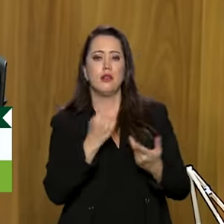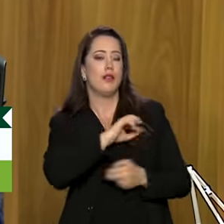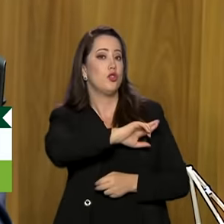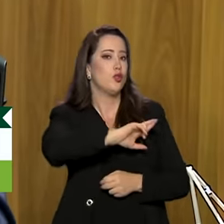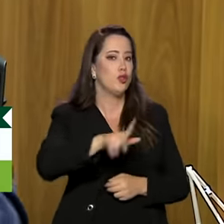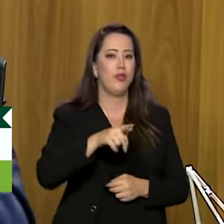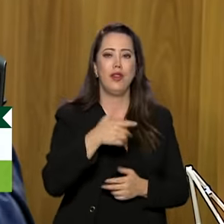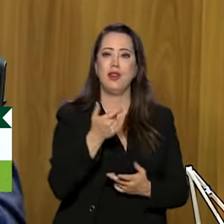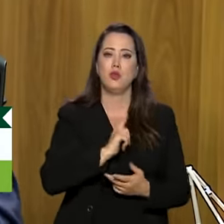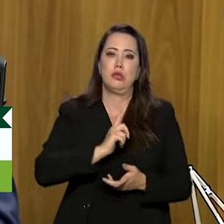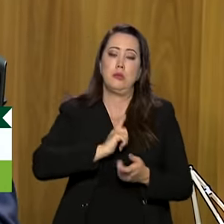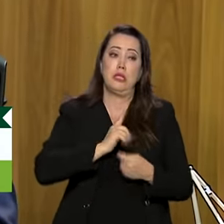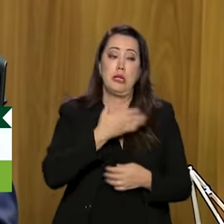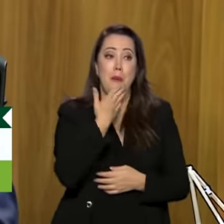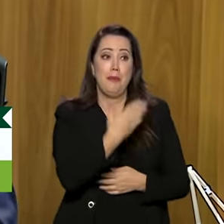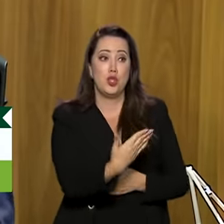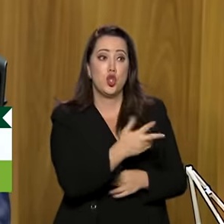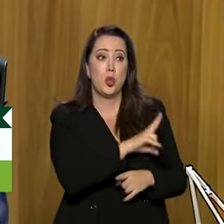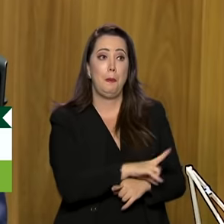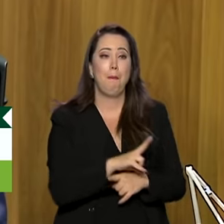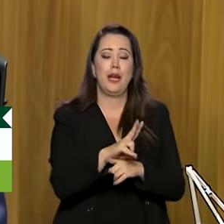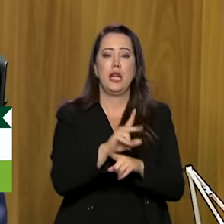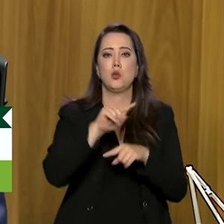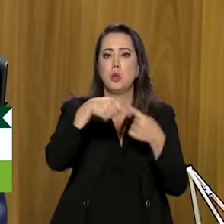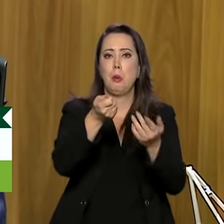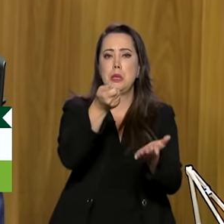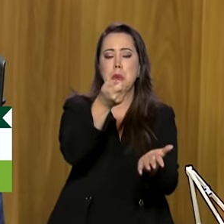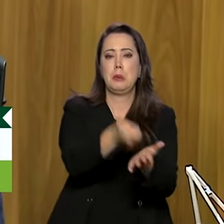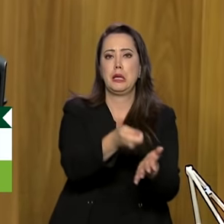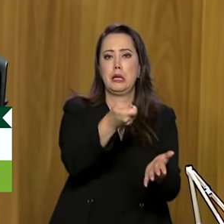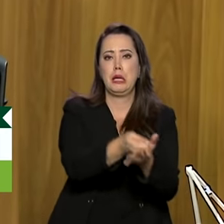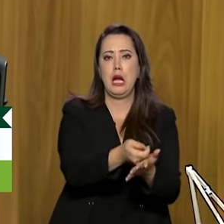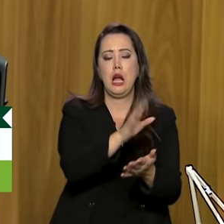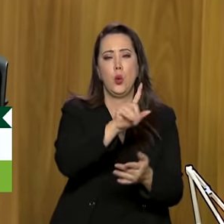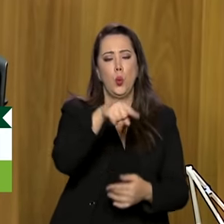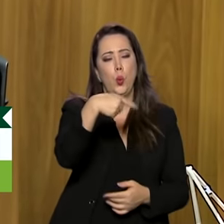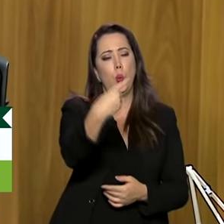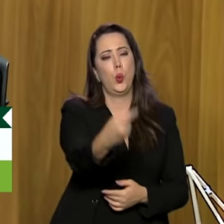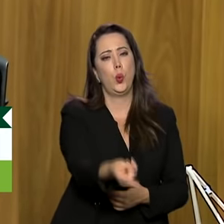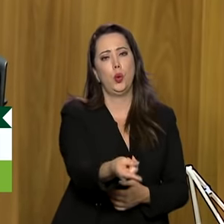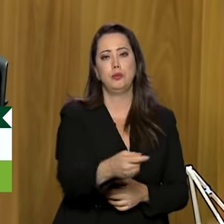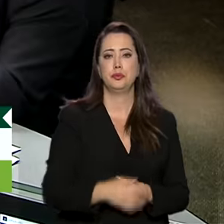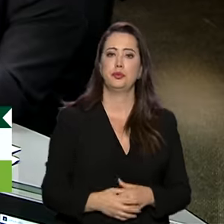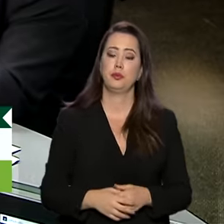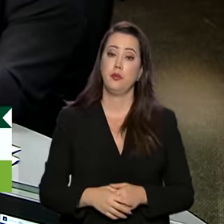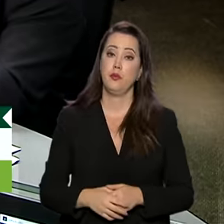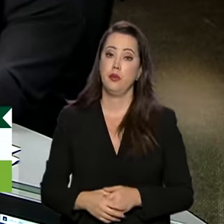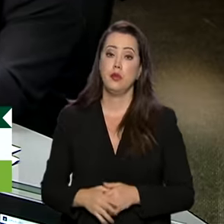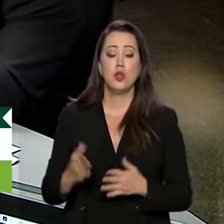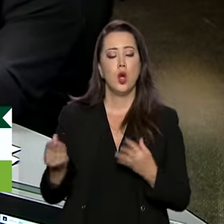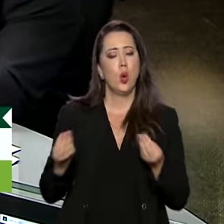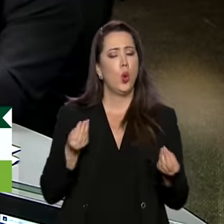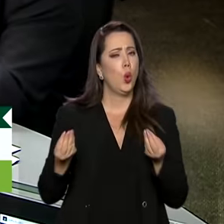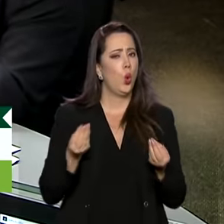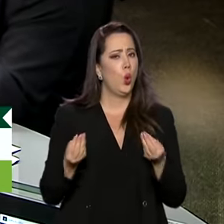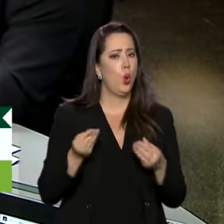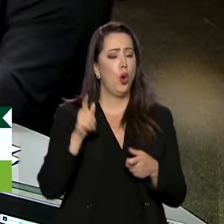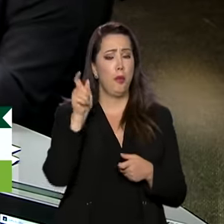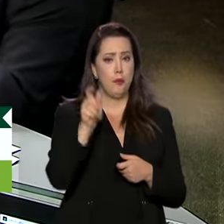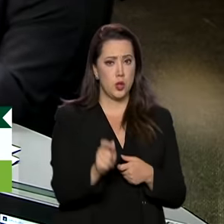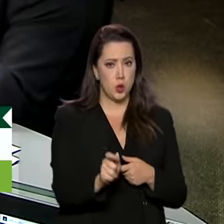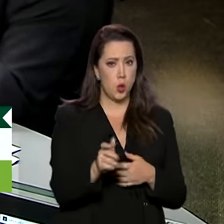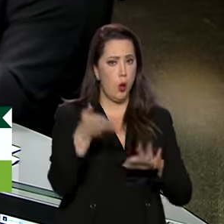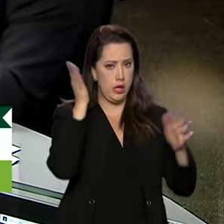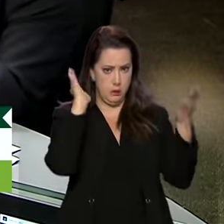de ter que tomar um dinheiro emprestado e só pagar isso depois que recebi o frete agora Presidente como é que o transportador